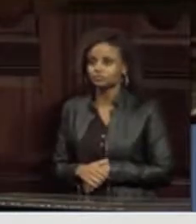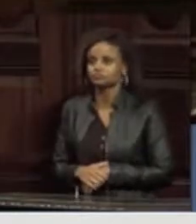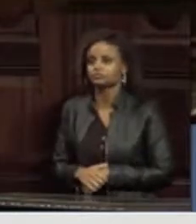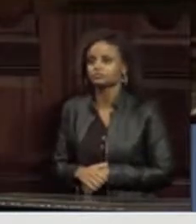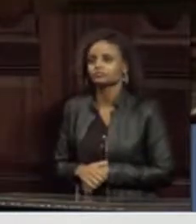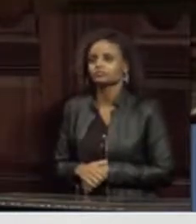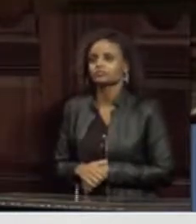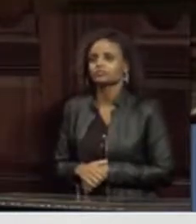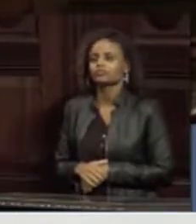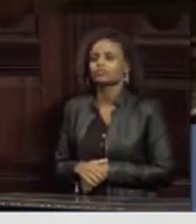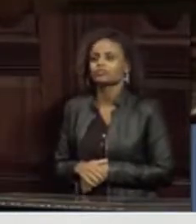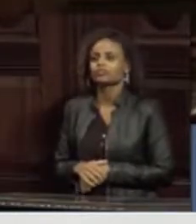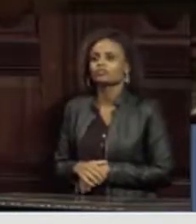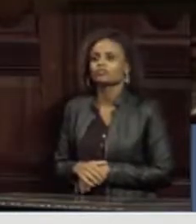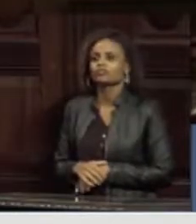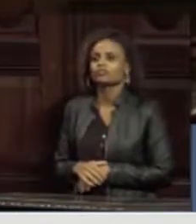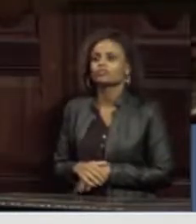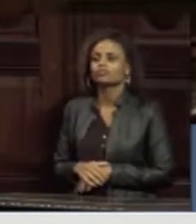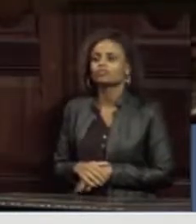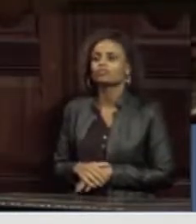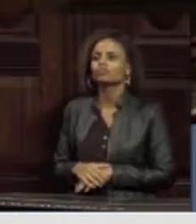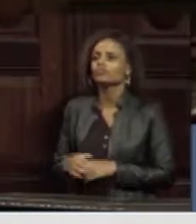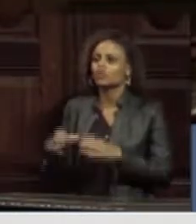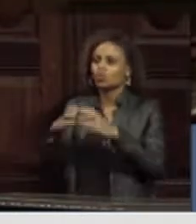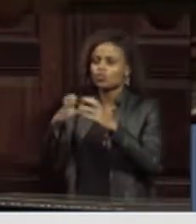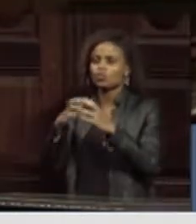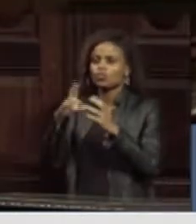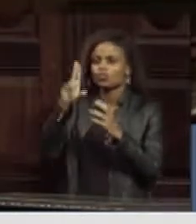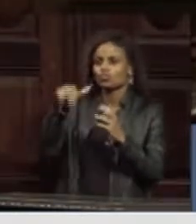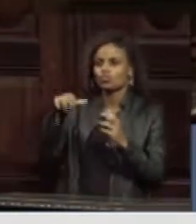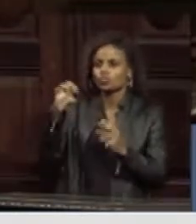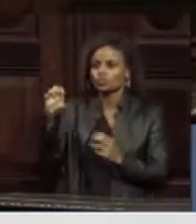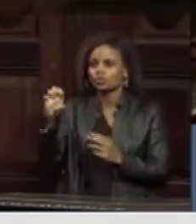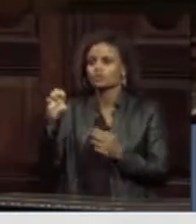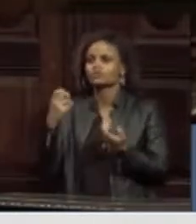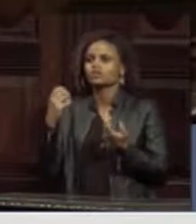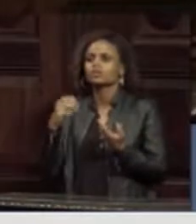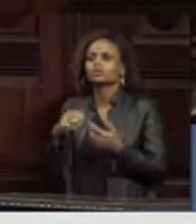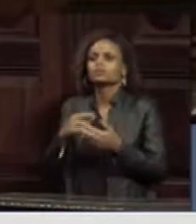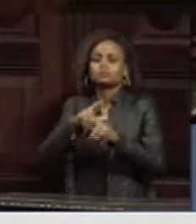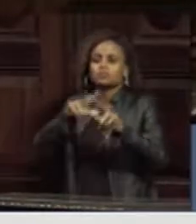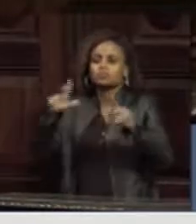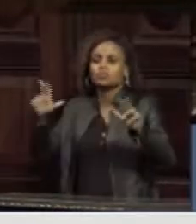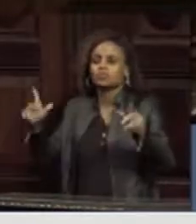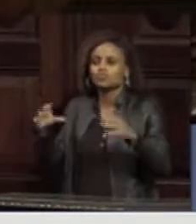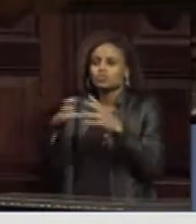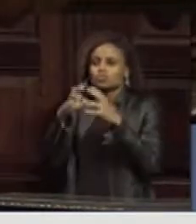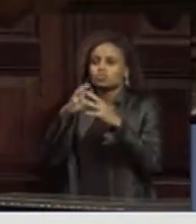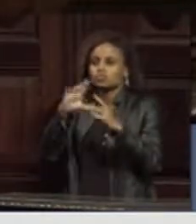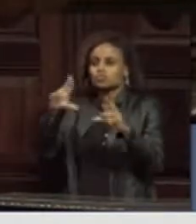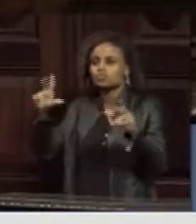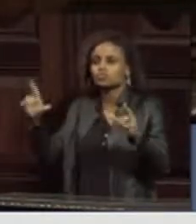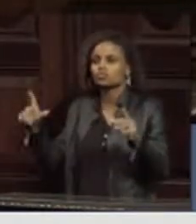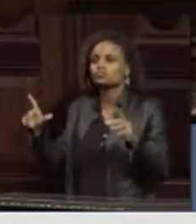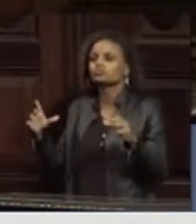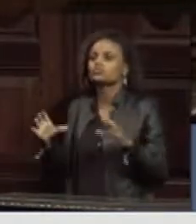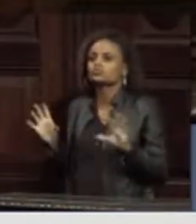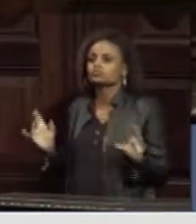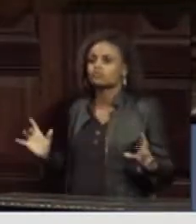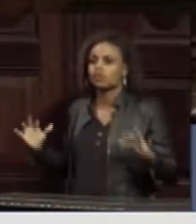AME, UNE e tantas entidades se uniam em um ponto